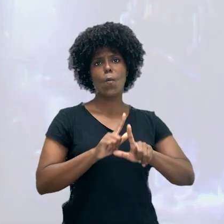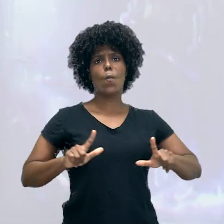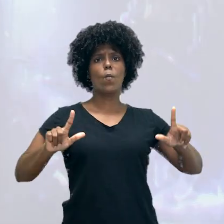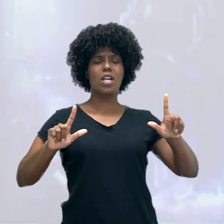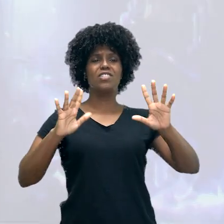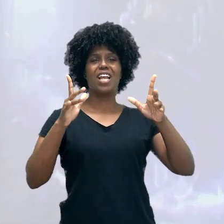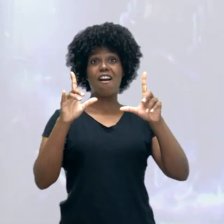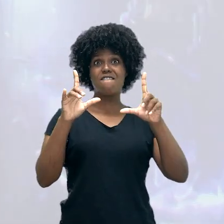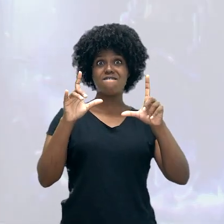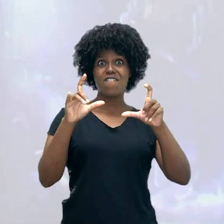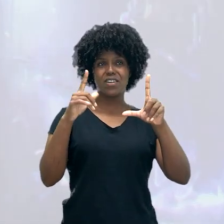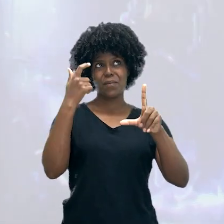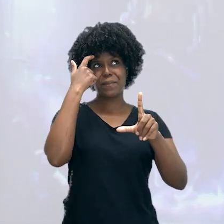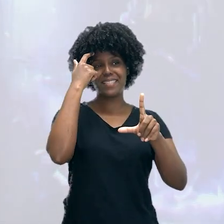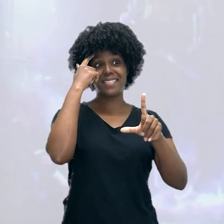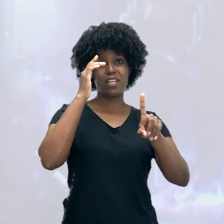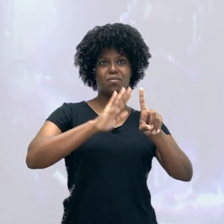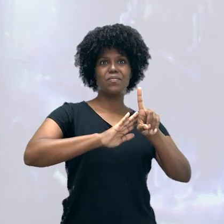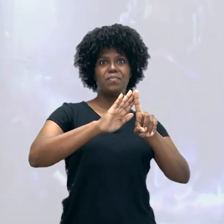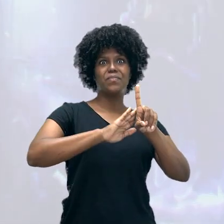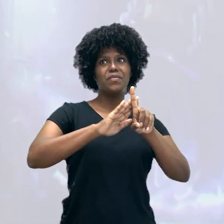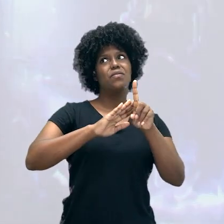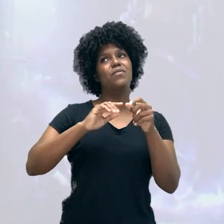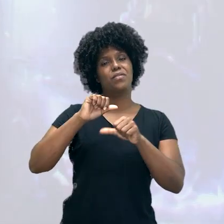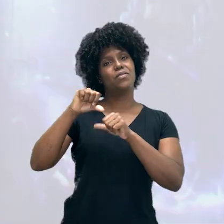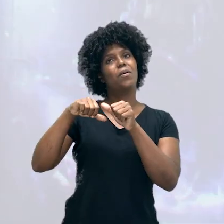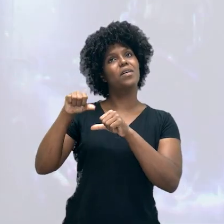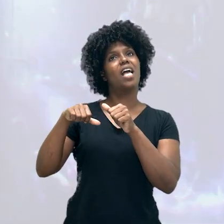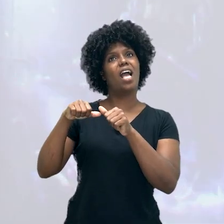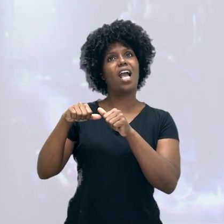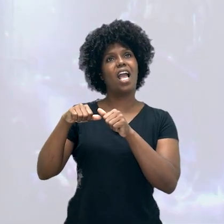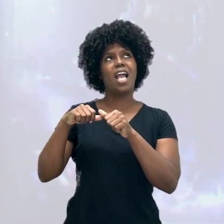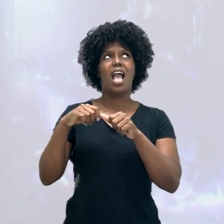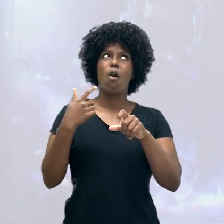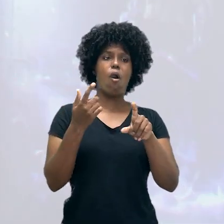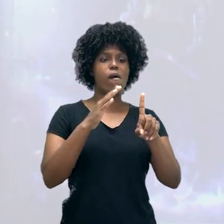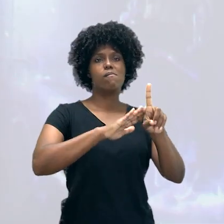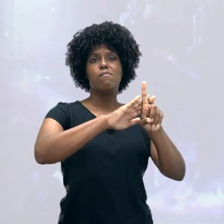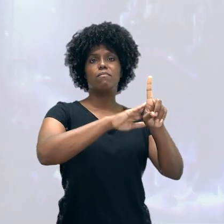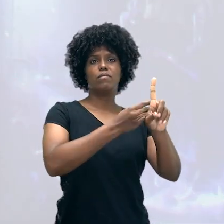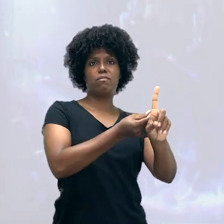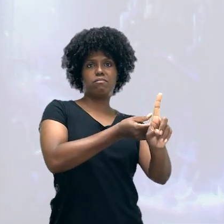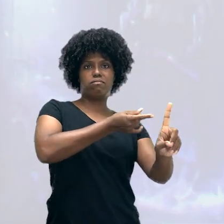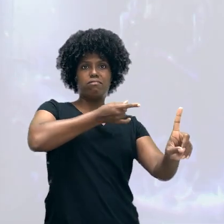quando a gente já tira a foto pensando que você quer manipular, por exemplo. Eu vou